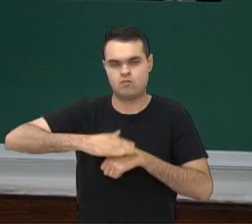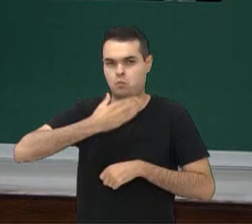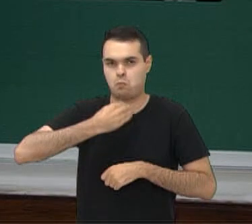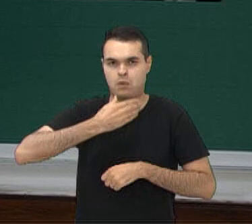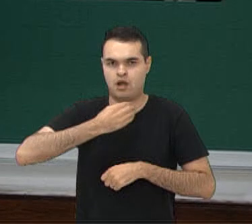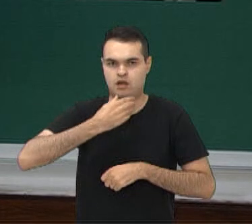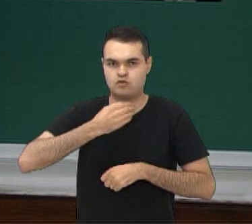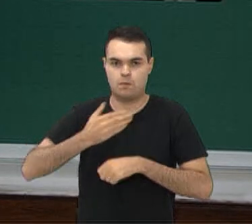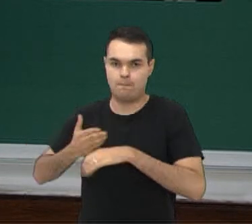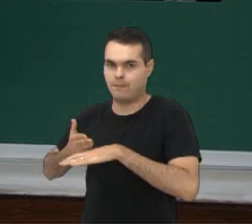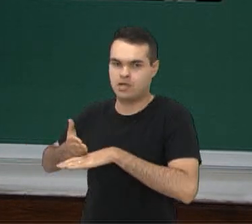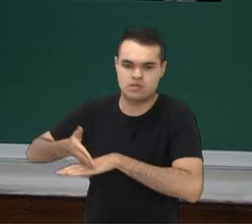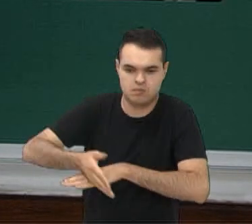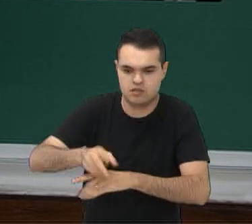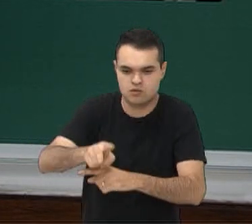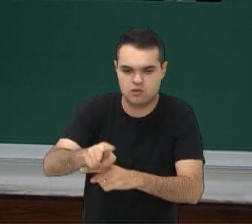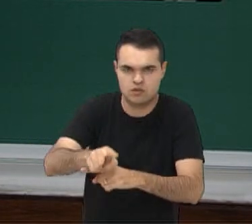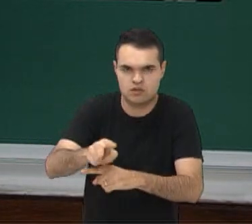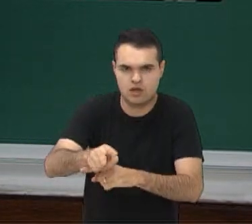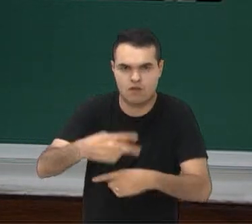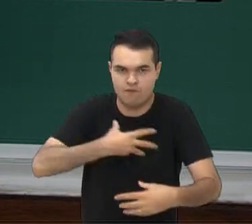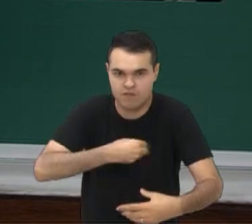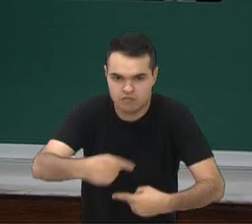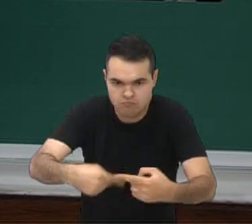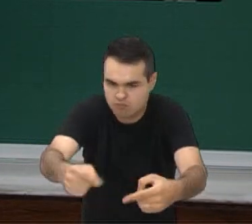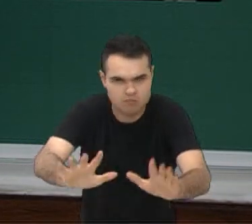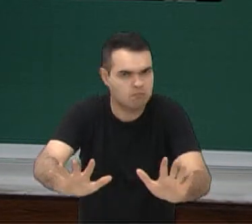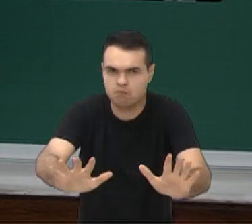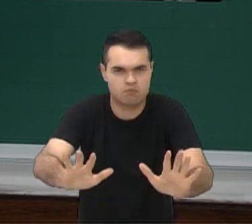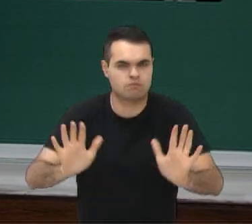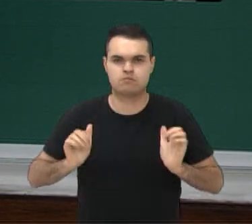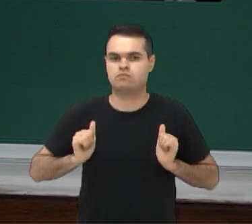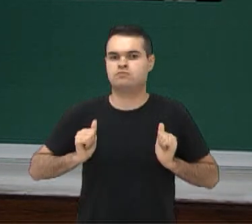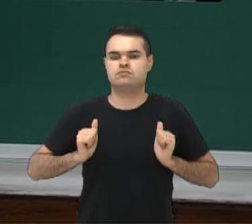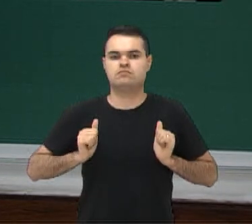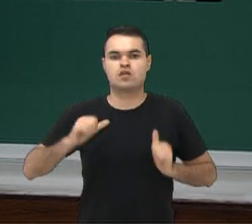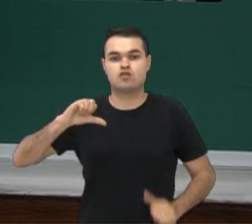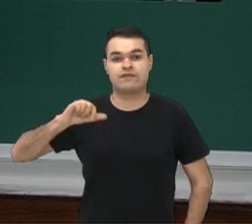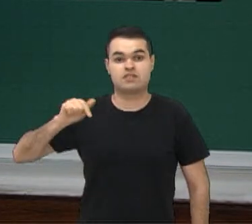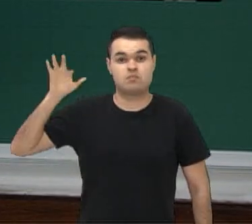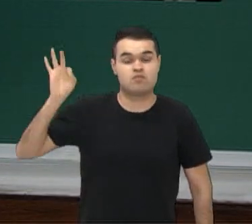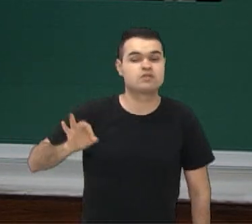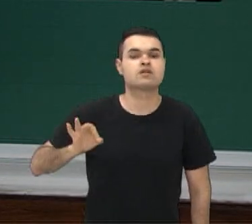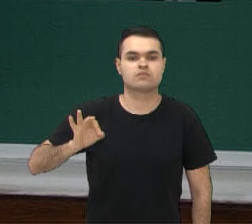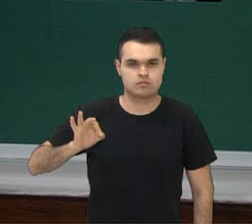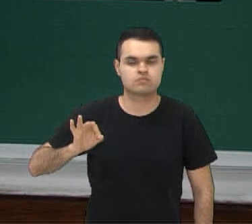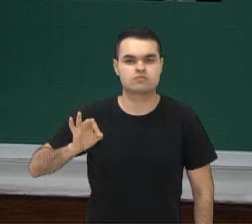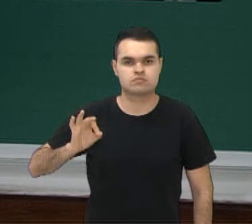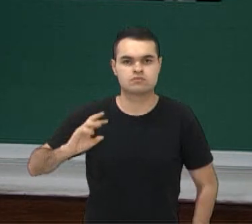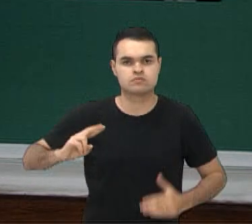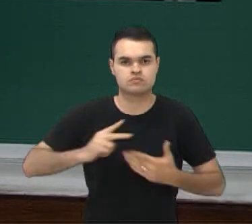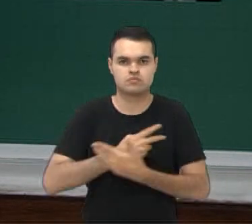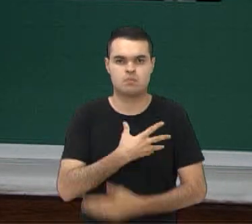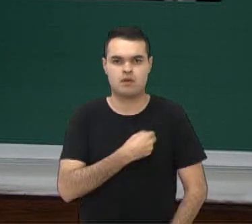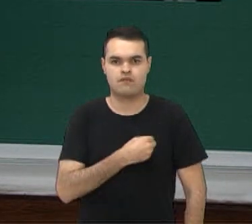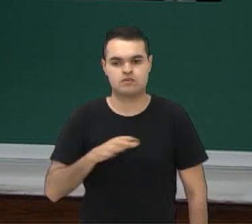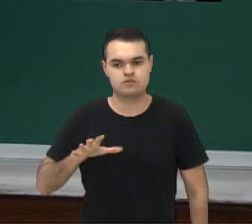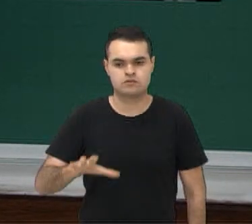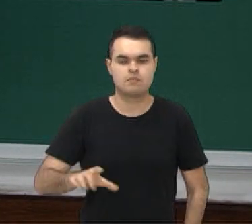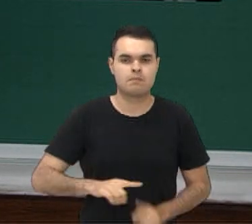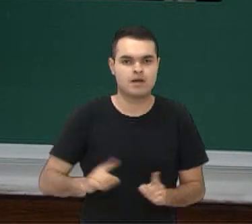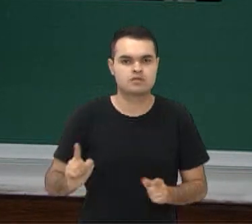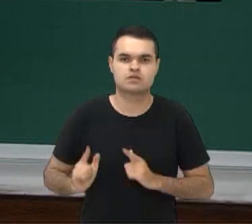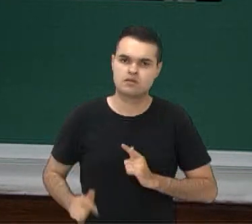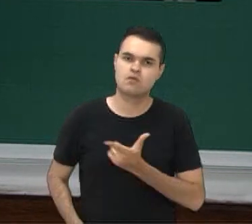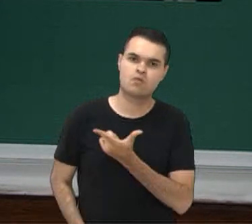participa do cuidado com a prole. Isso acontece em 97% dos casos dos mamíferos aí. Porém,